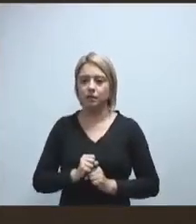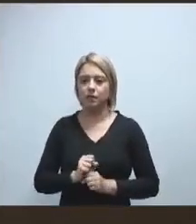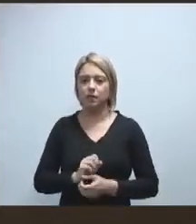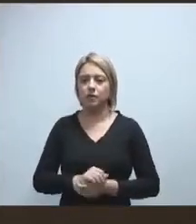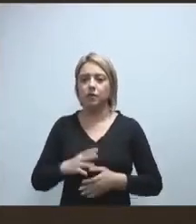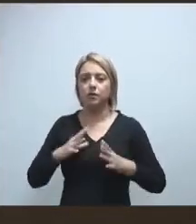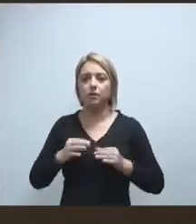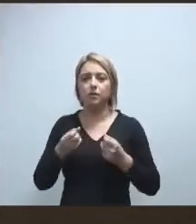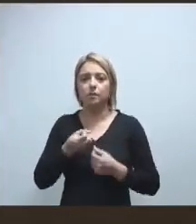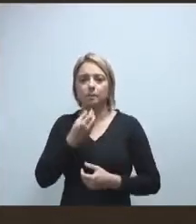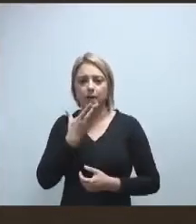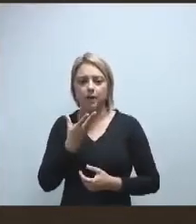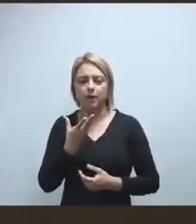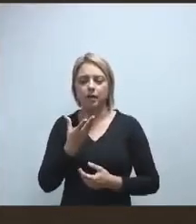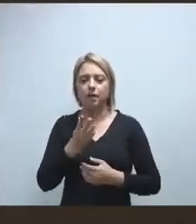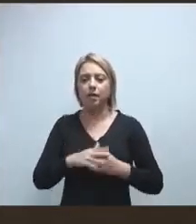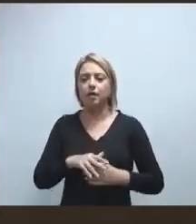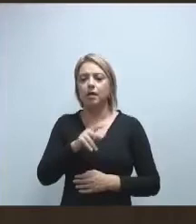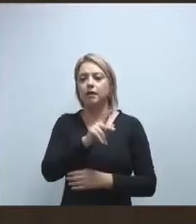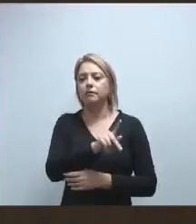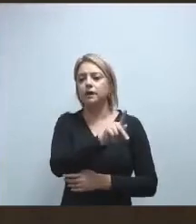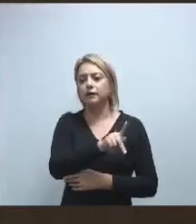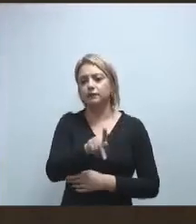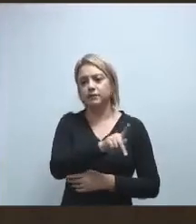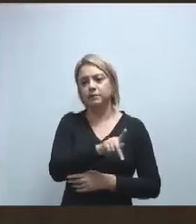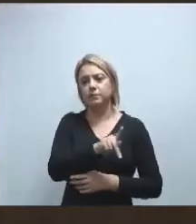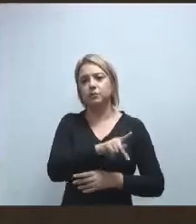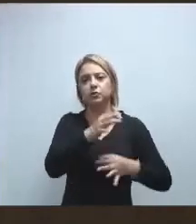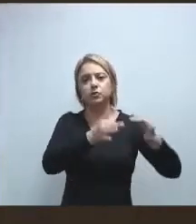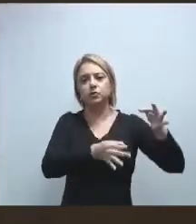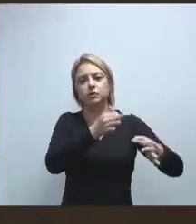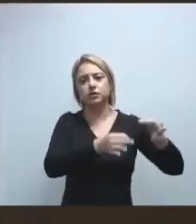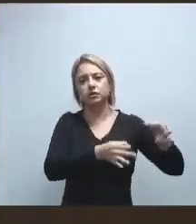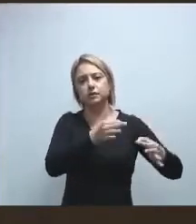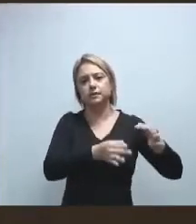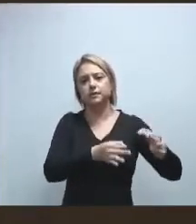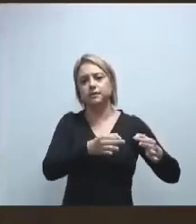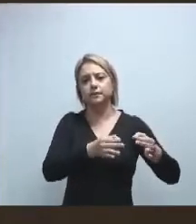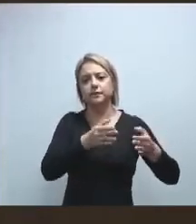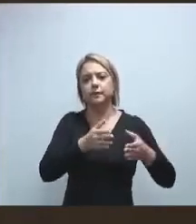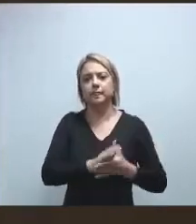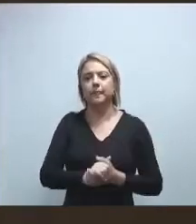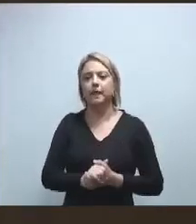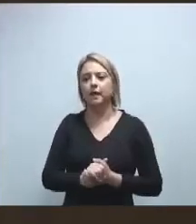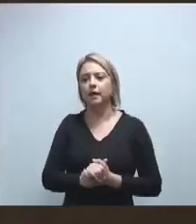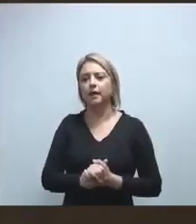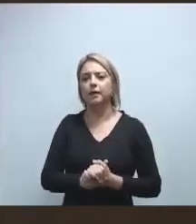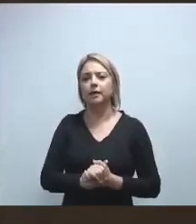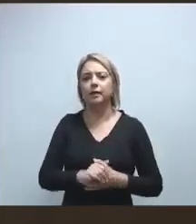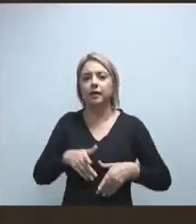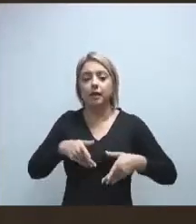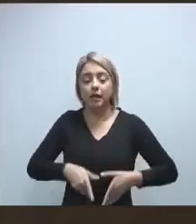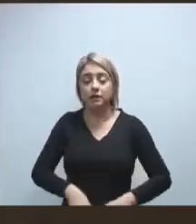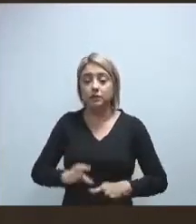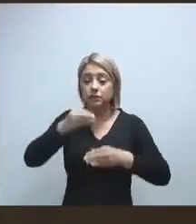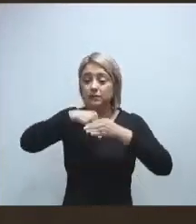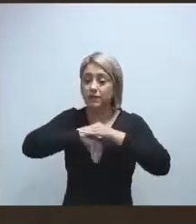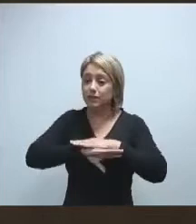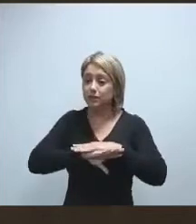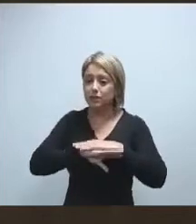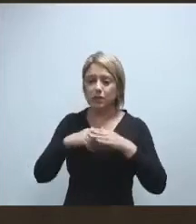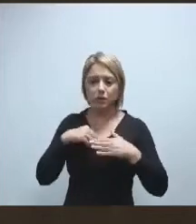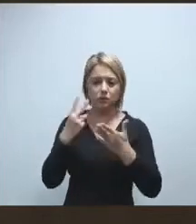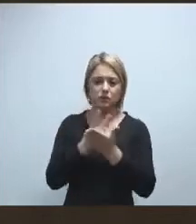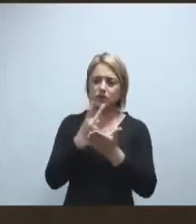é a carreira de promotor de justiça eu nasci tendo dentro de mim essa carreira os